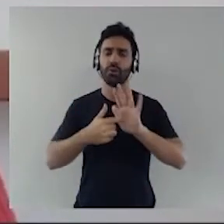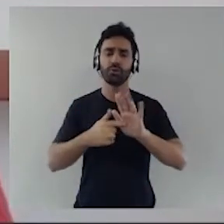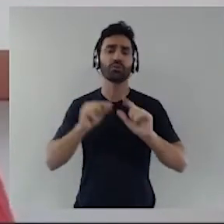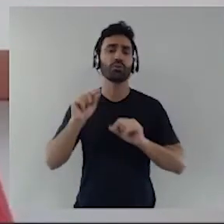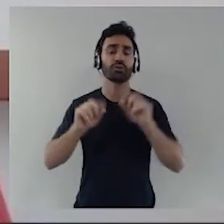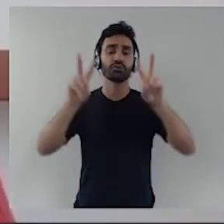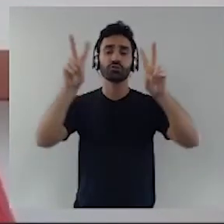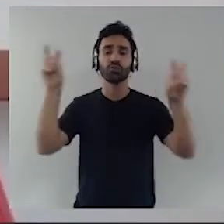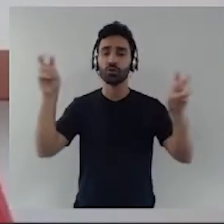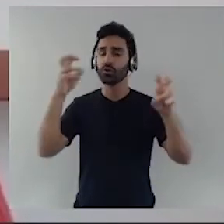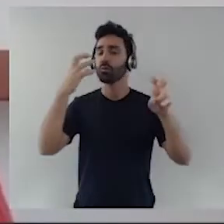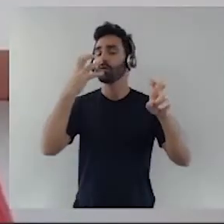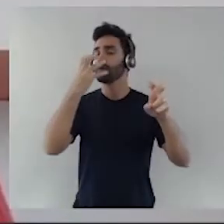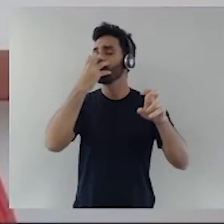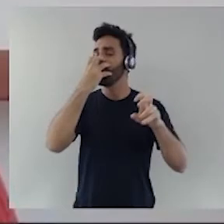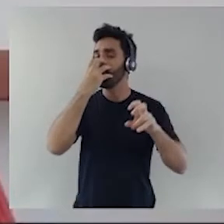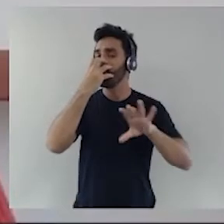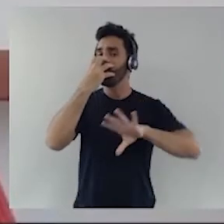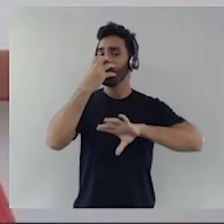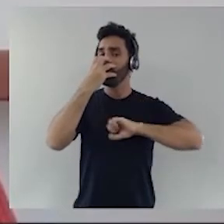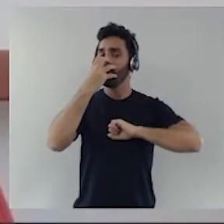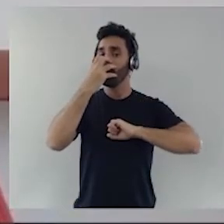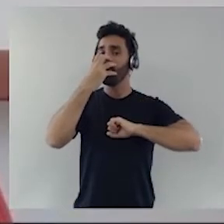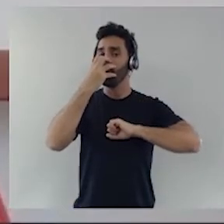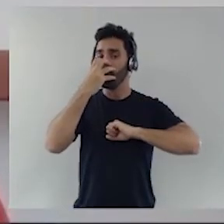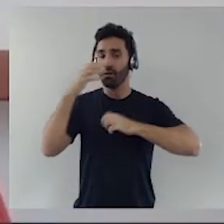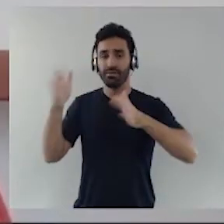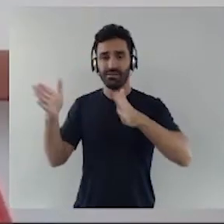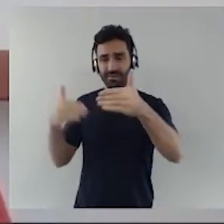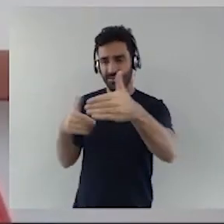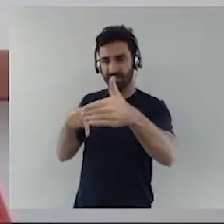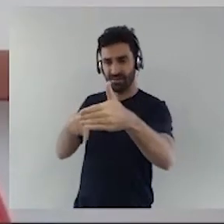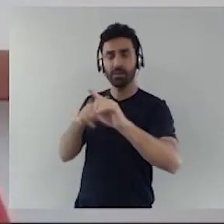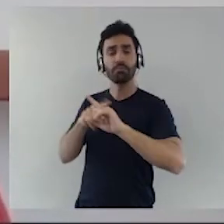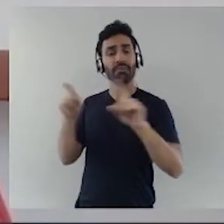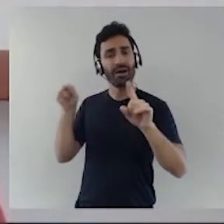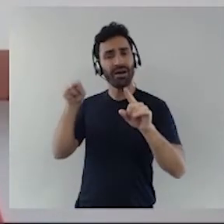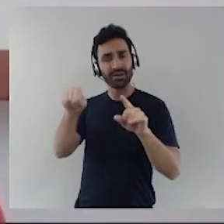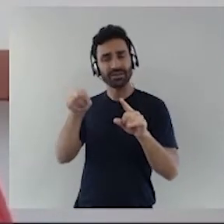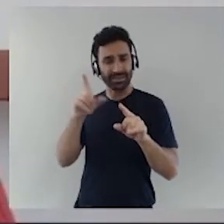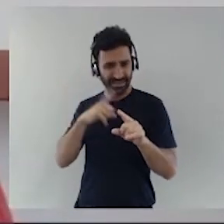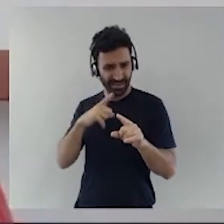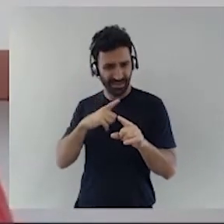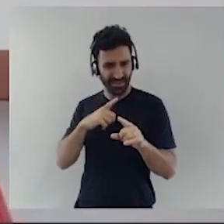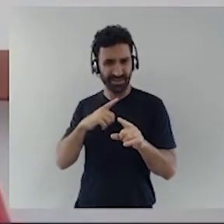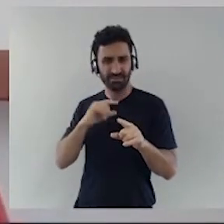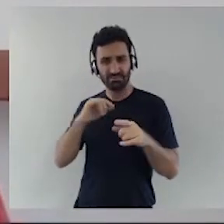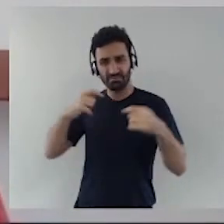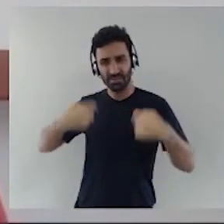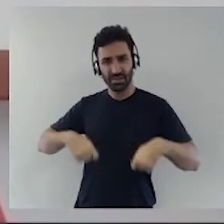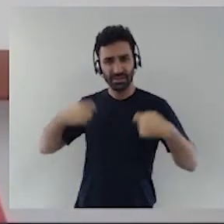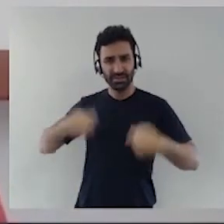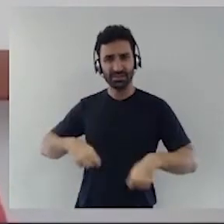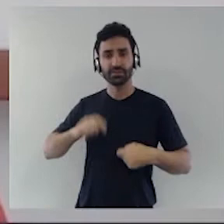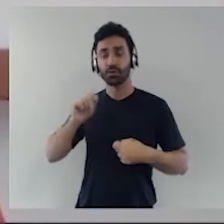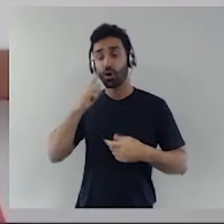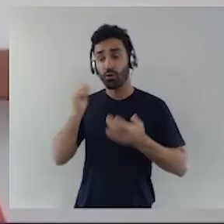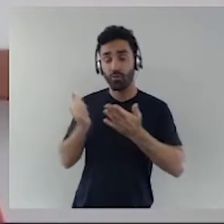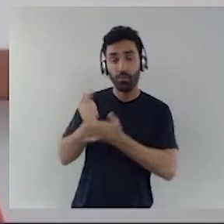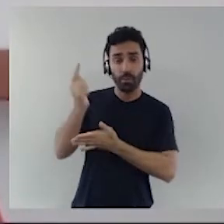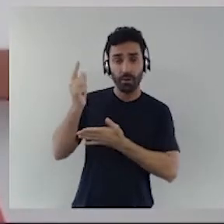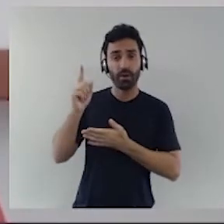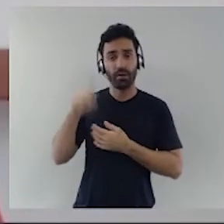dos respiradores pulmonares agora estabelecer como uma interpretação de que haja necessariamente no caso das requisições